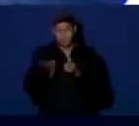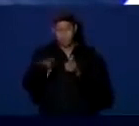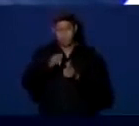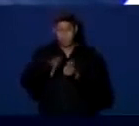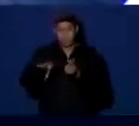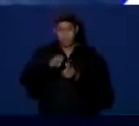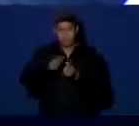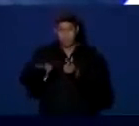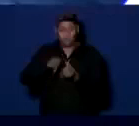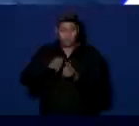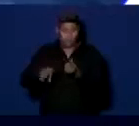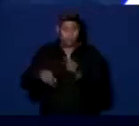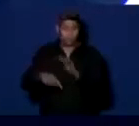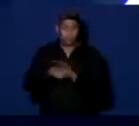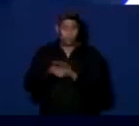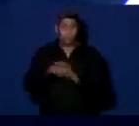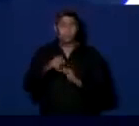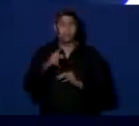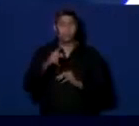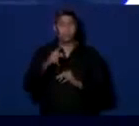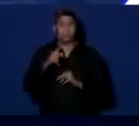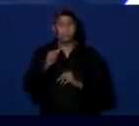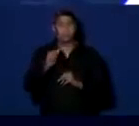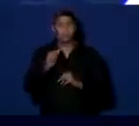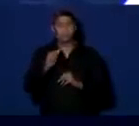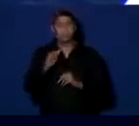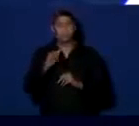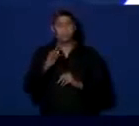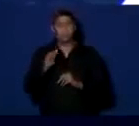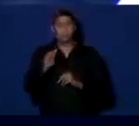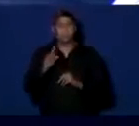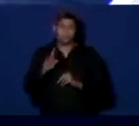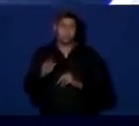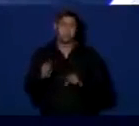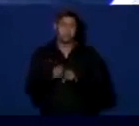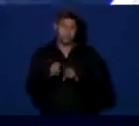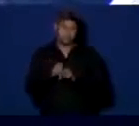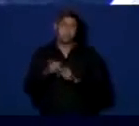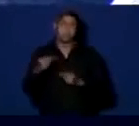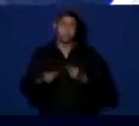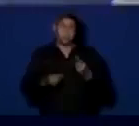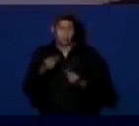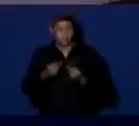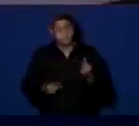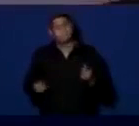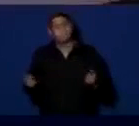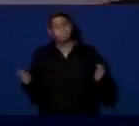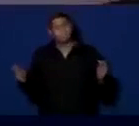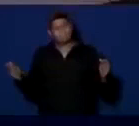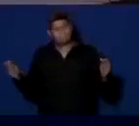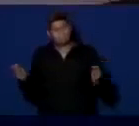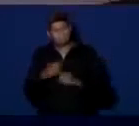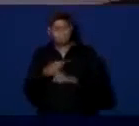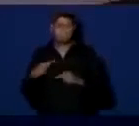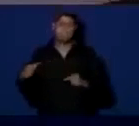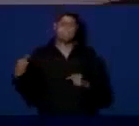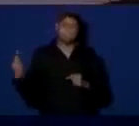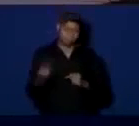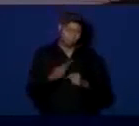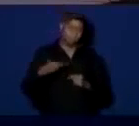riscos levantados pelo seu paper e por essa política a mais apertada que nós